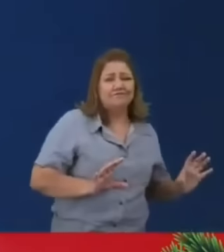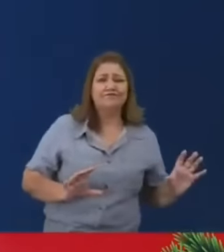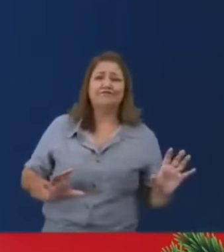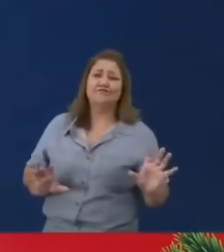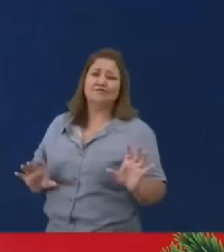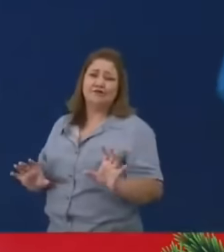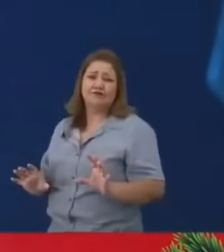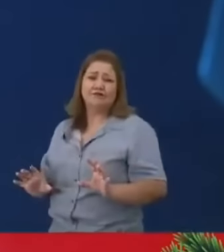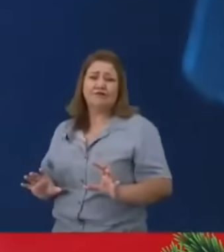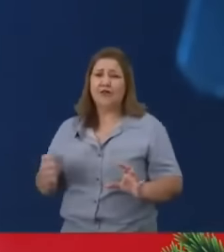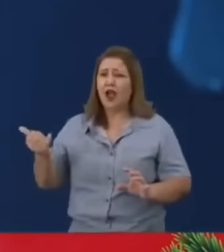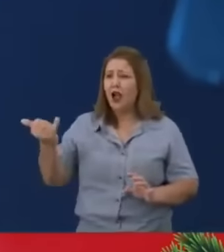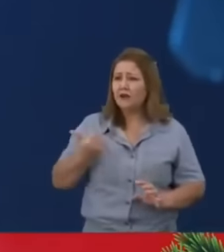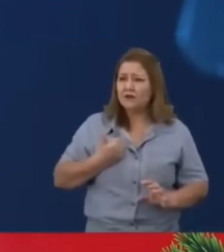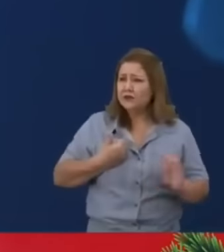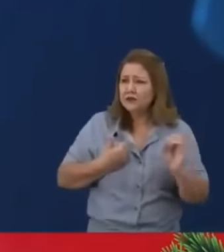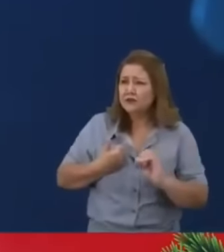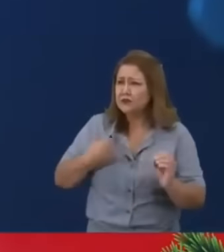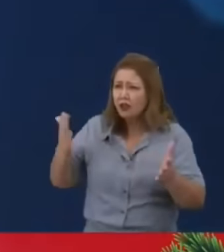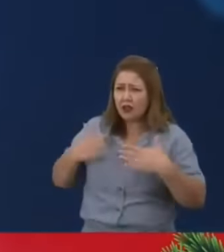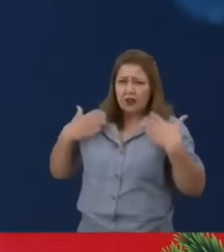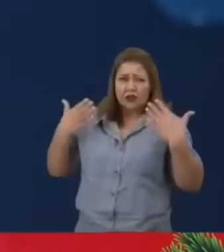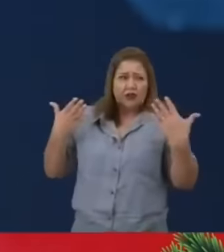sem avisar,